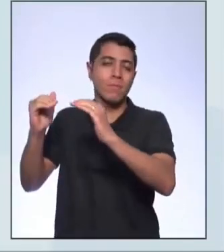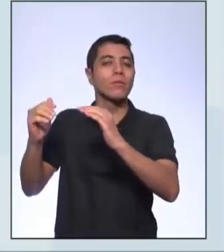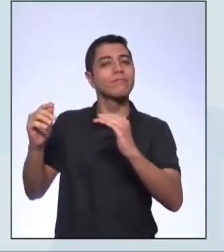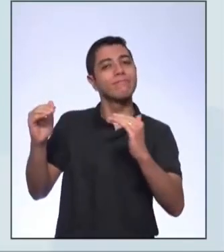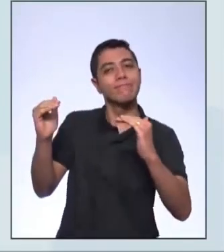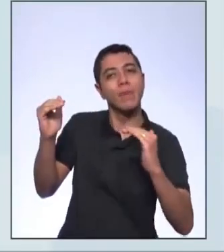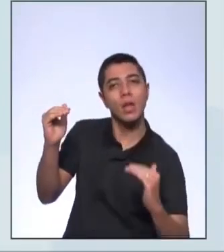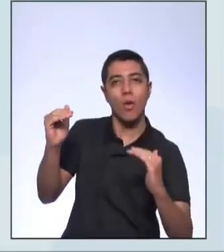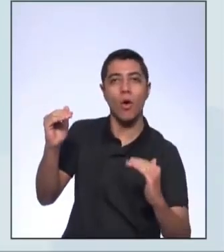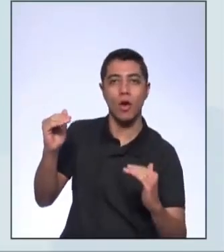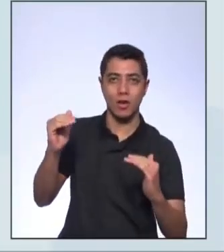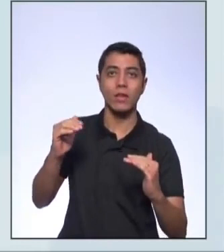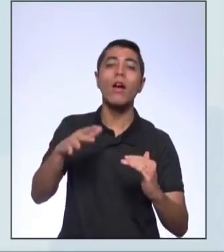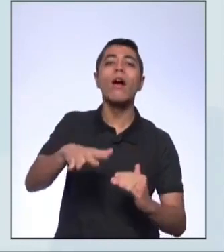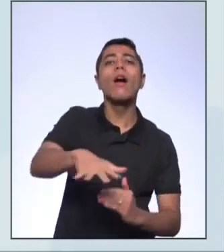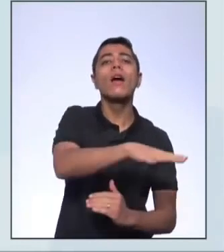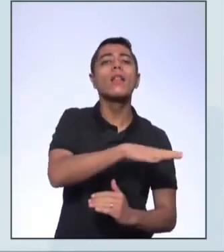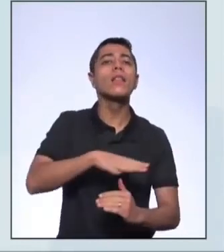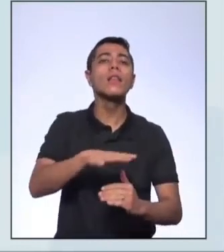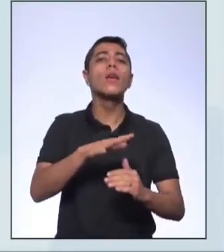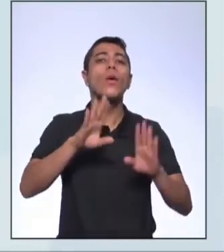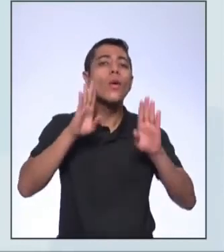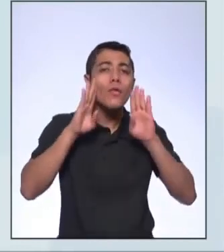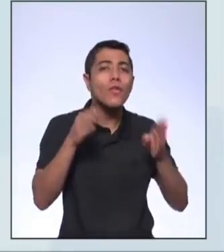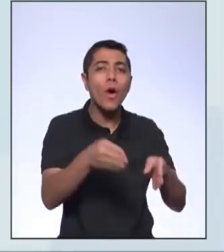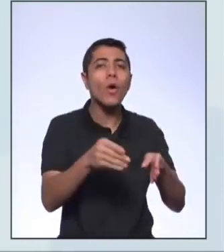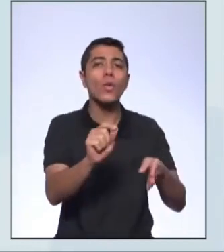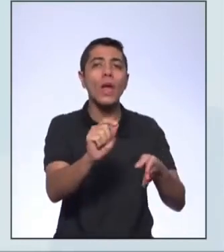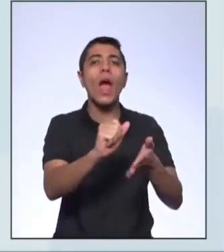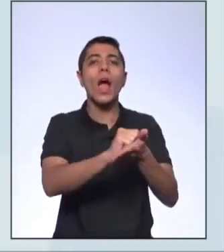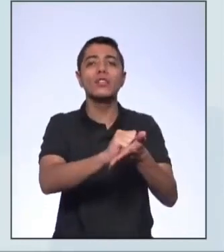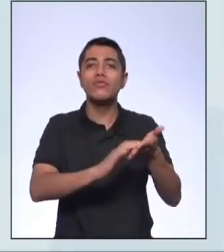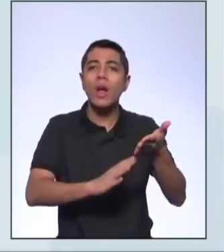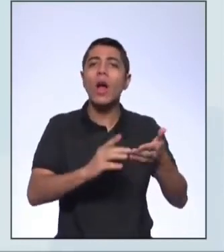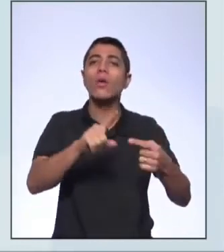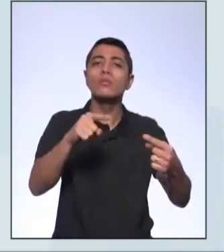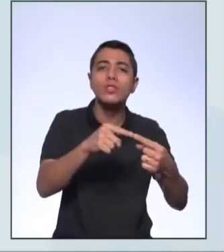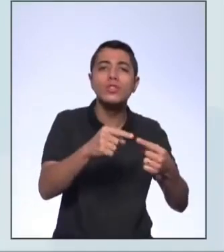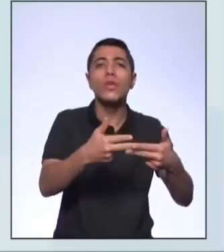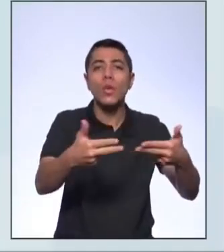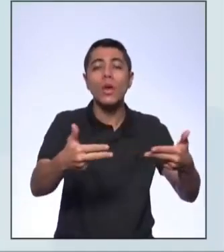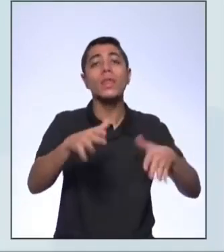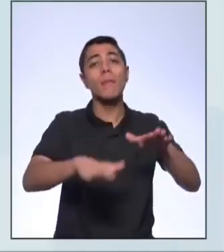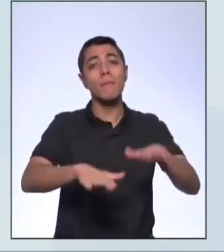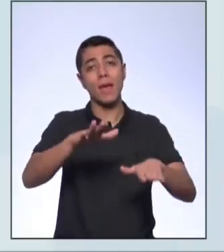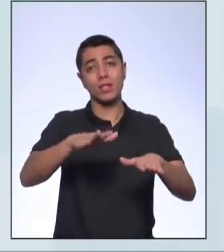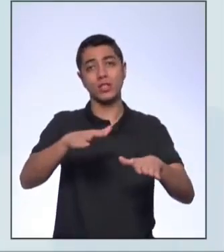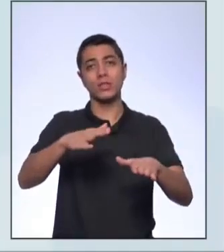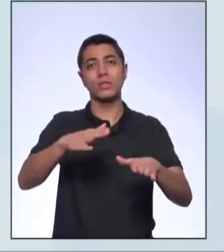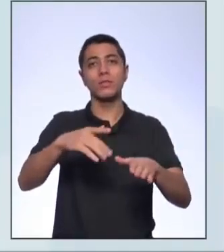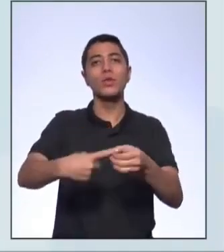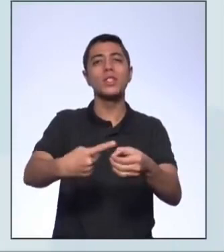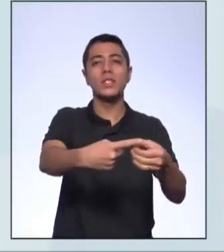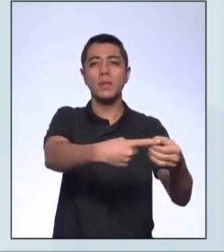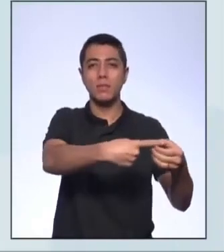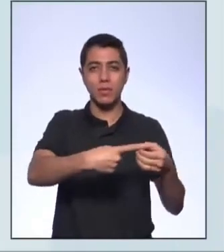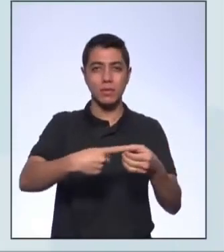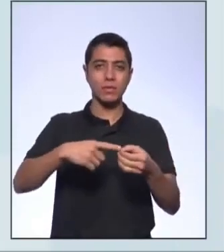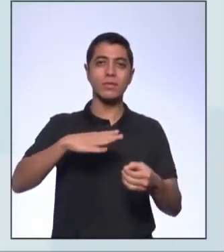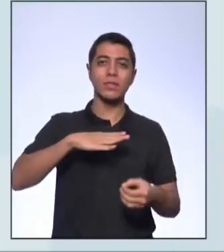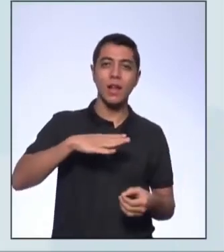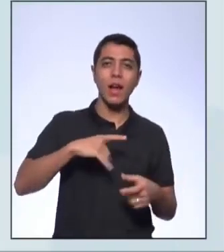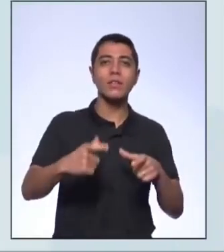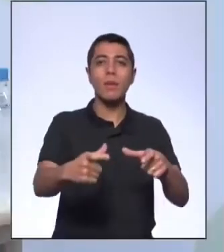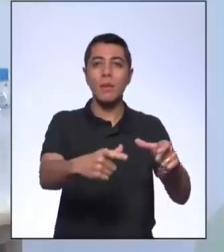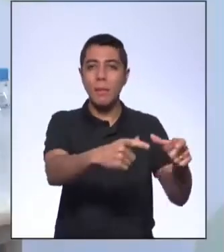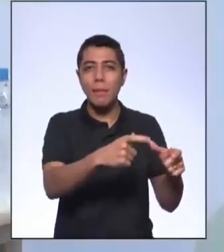destino para um conjunto de atividades por grande número de municípios então já é já é uma questão jamais Regional né